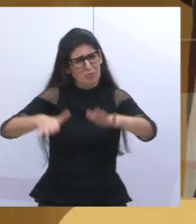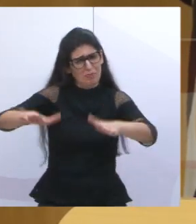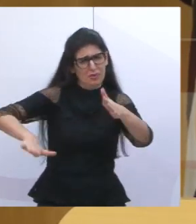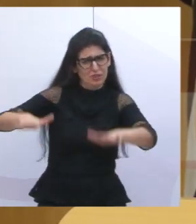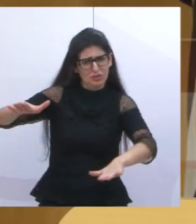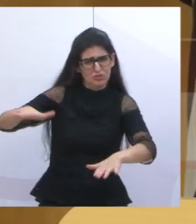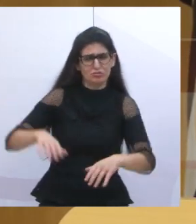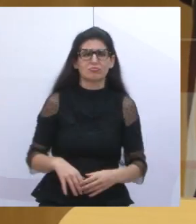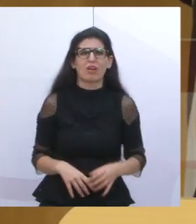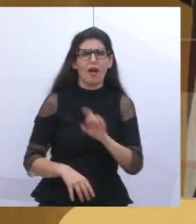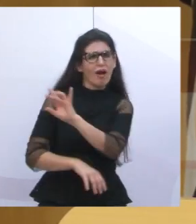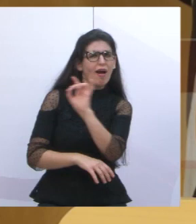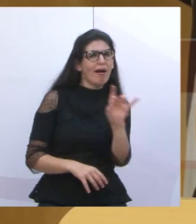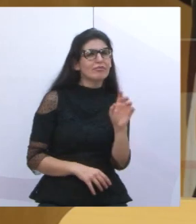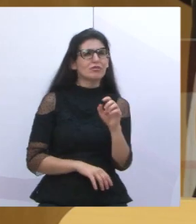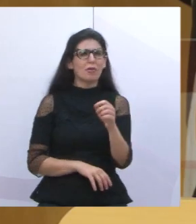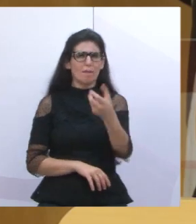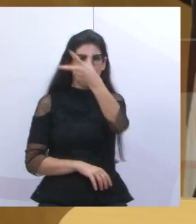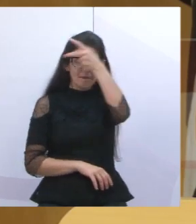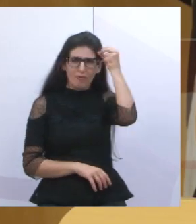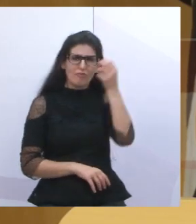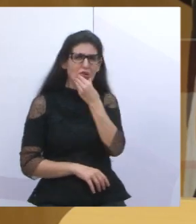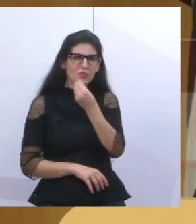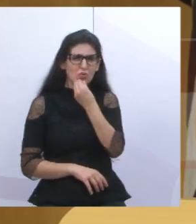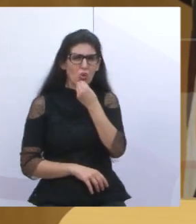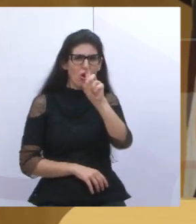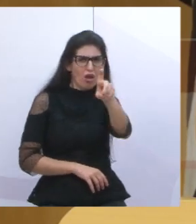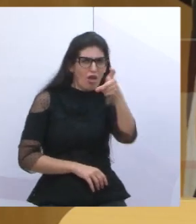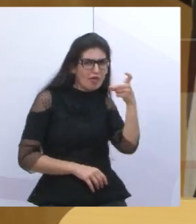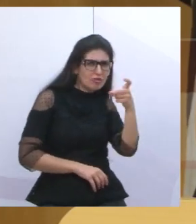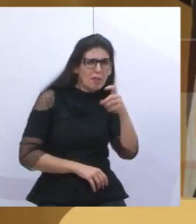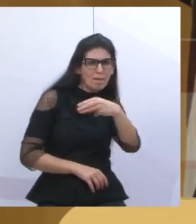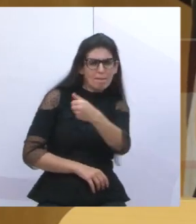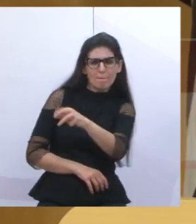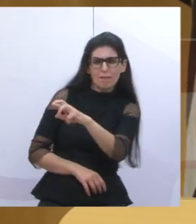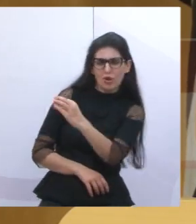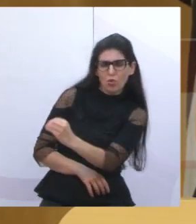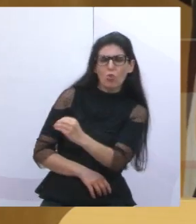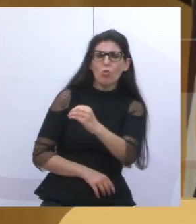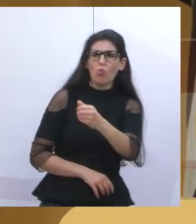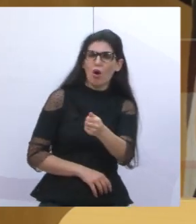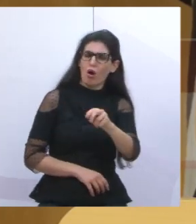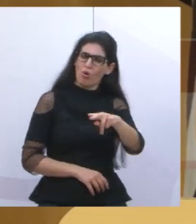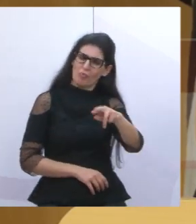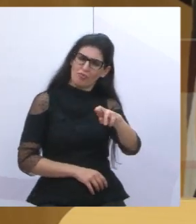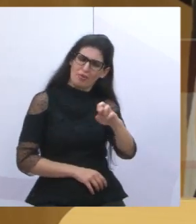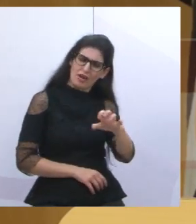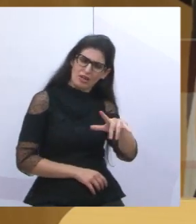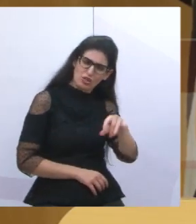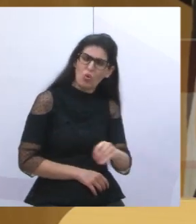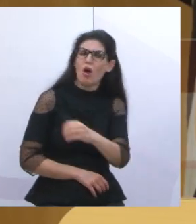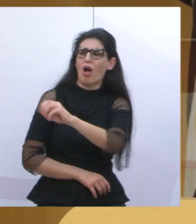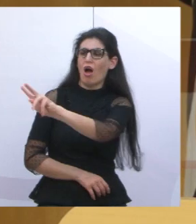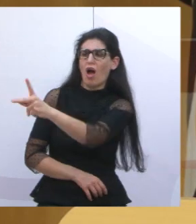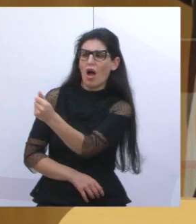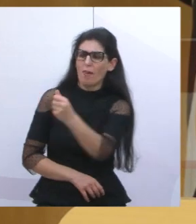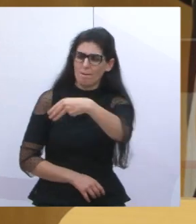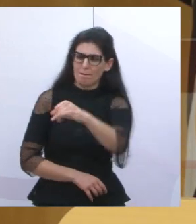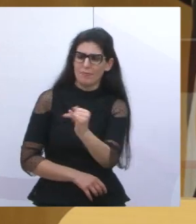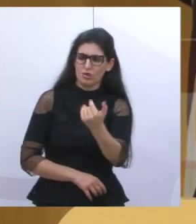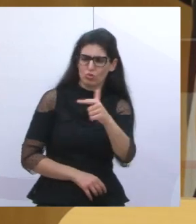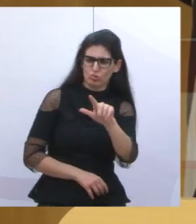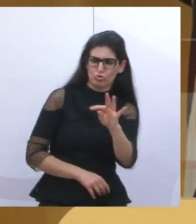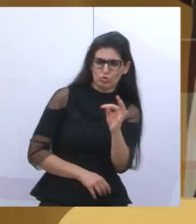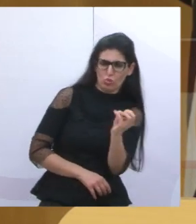de governar. Eu não sou contra o Marco Aurélio e o Hamilton ter feito isso, mas a população assinou. Eu